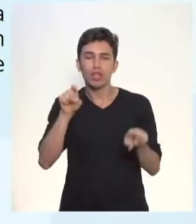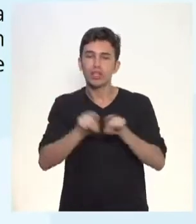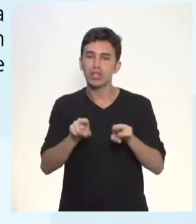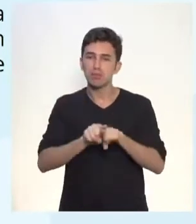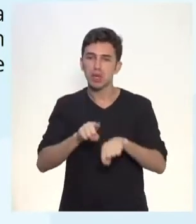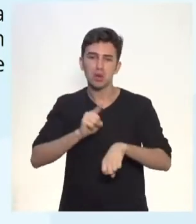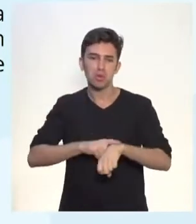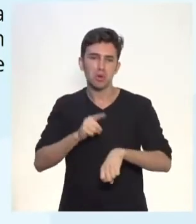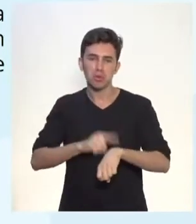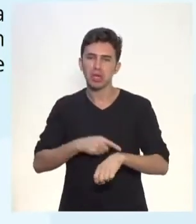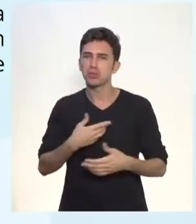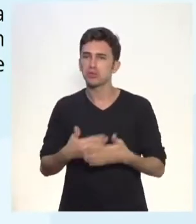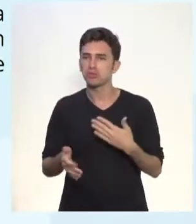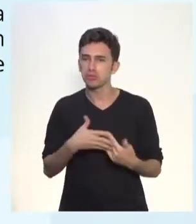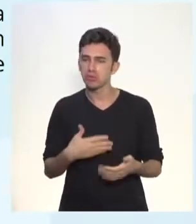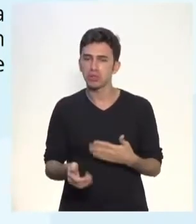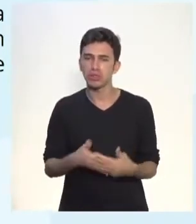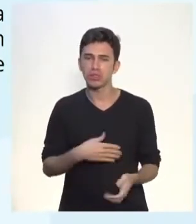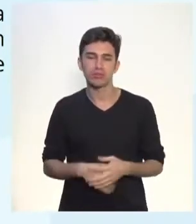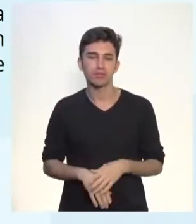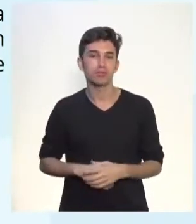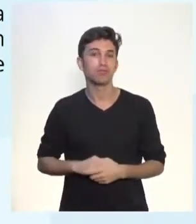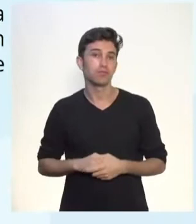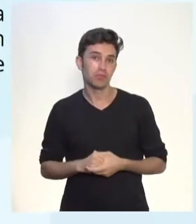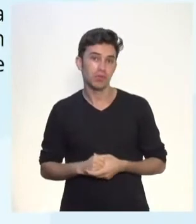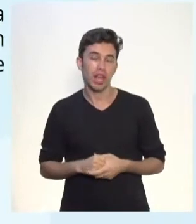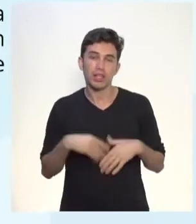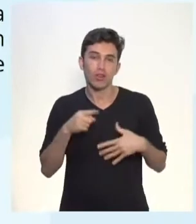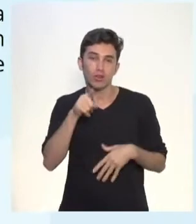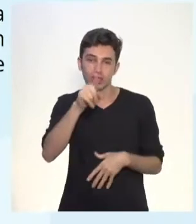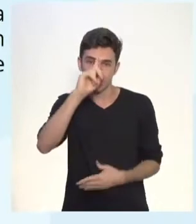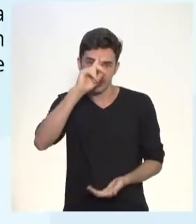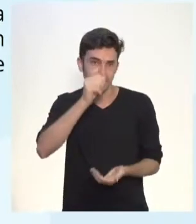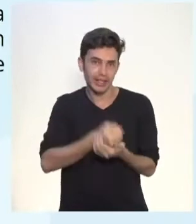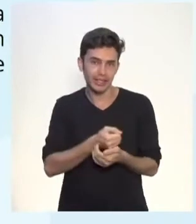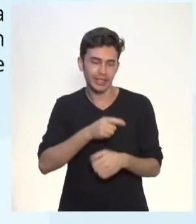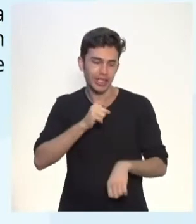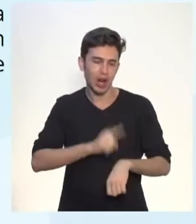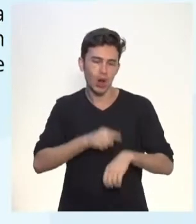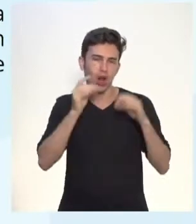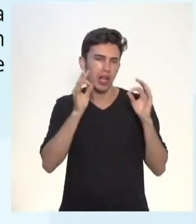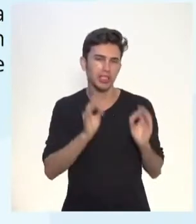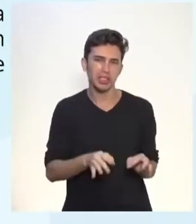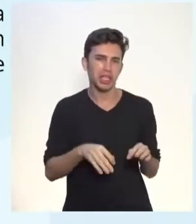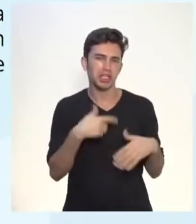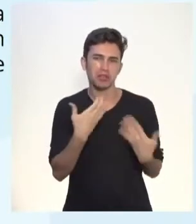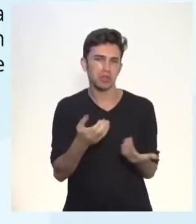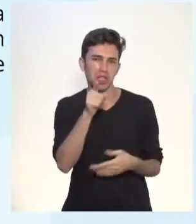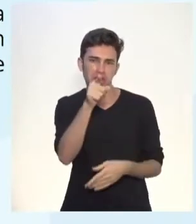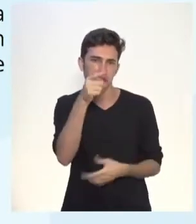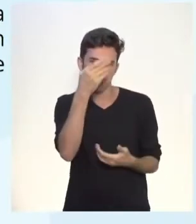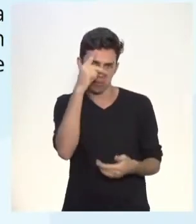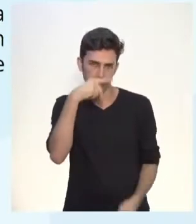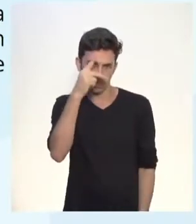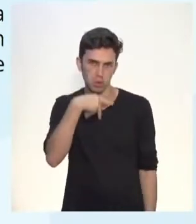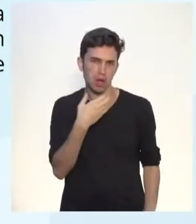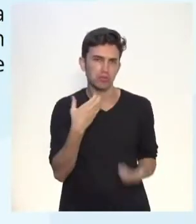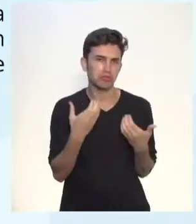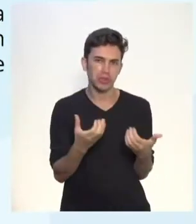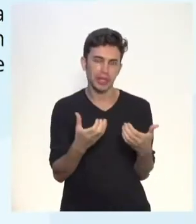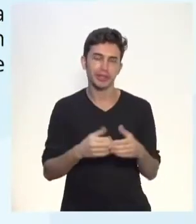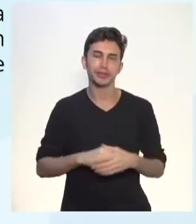que quisermos, eu quero ouvir agora. Não, eu vou ouvir depois. Eu ouço no momento mais indicado e